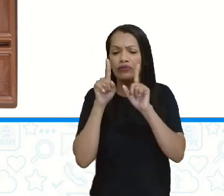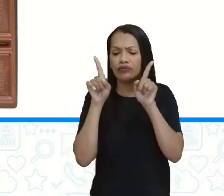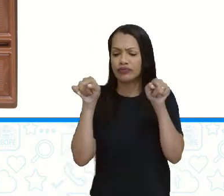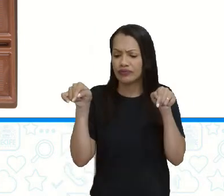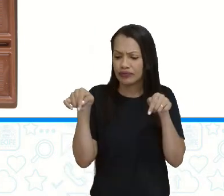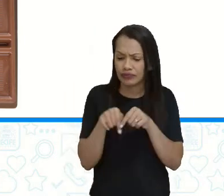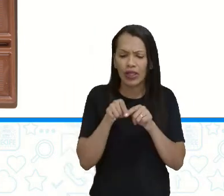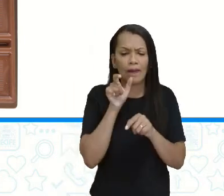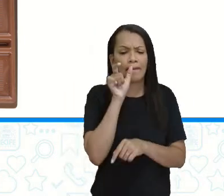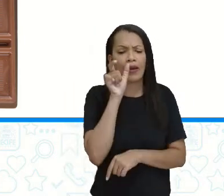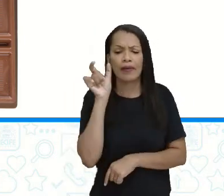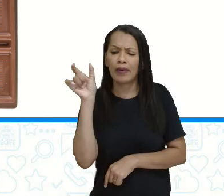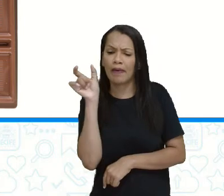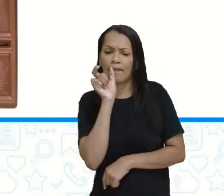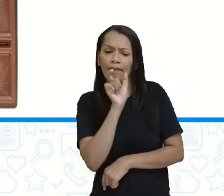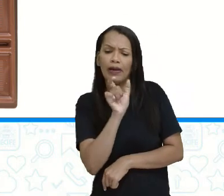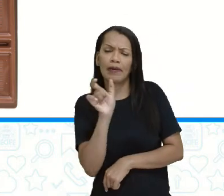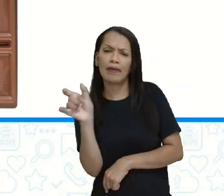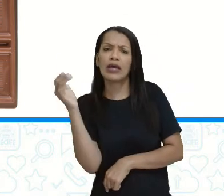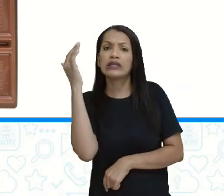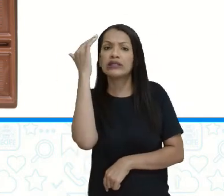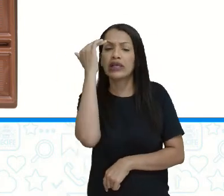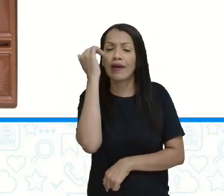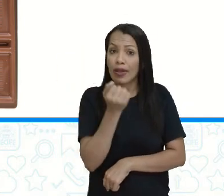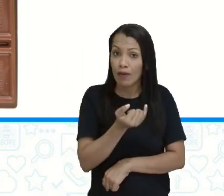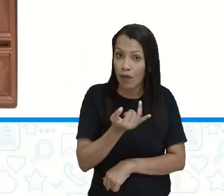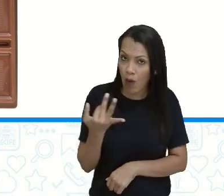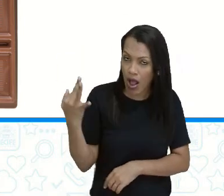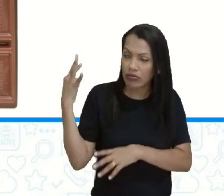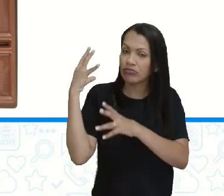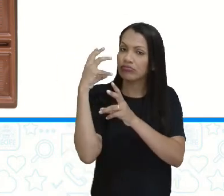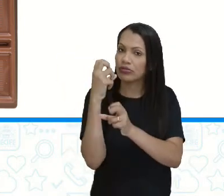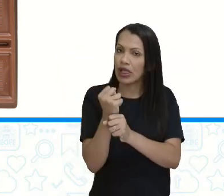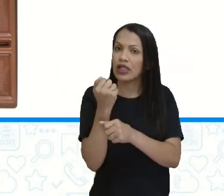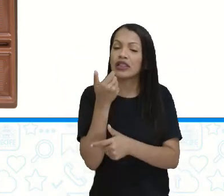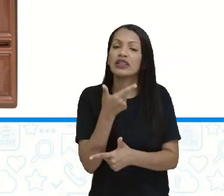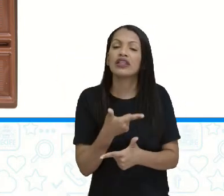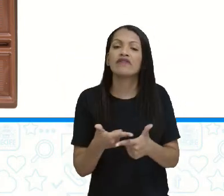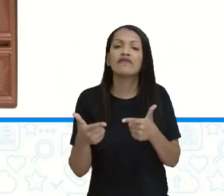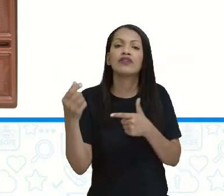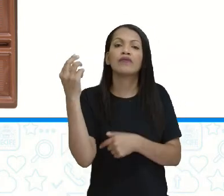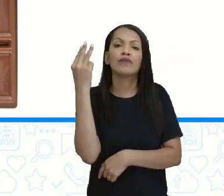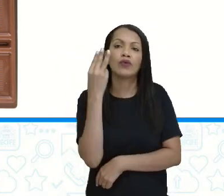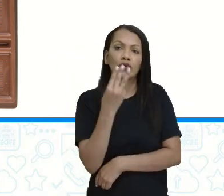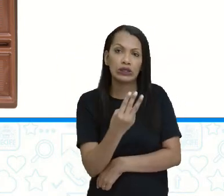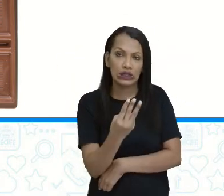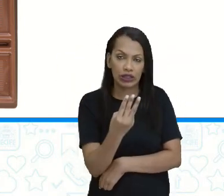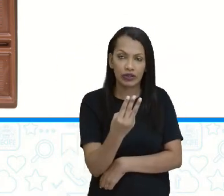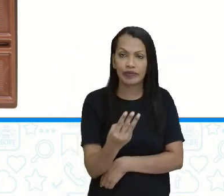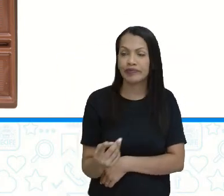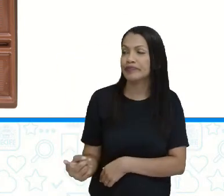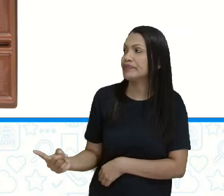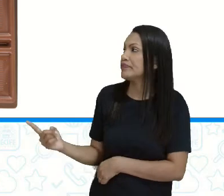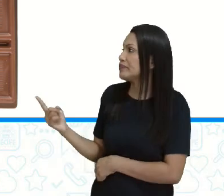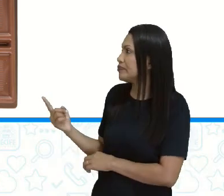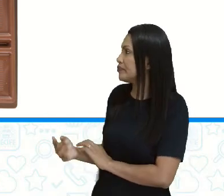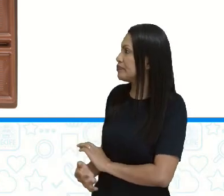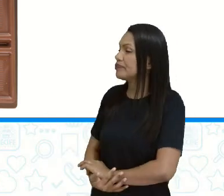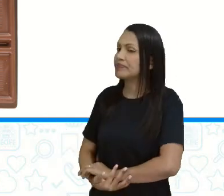ficar com uma parte daquela, né? Já que ela está comendo a terça parte. Então, como é que fica aí essa